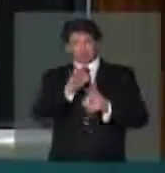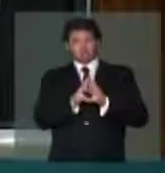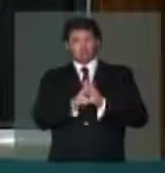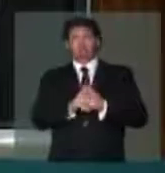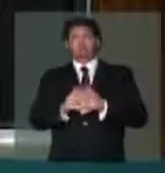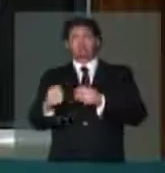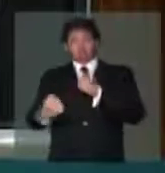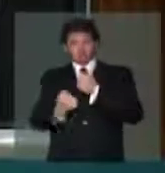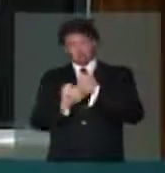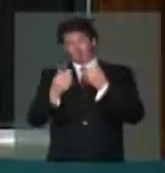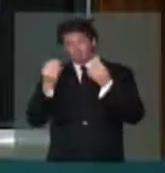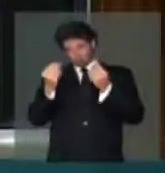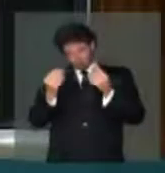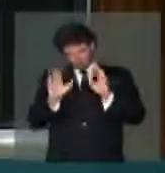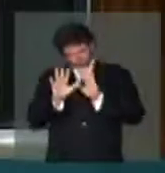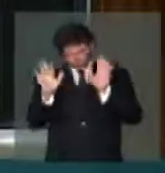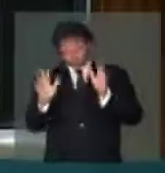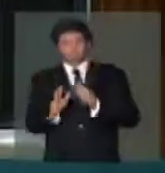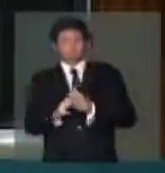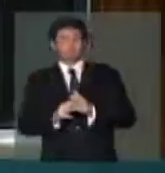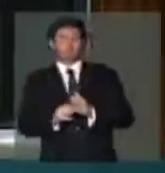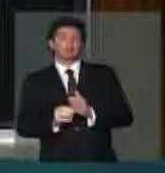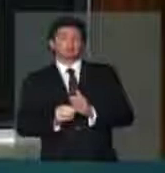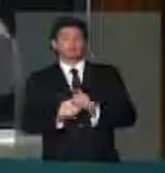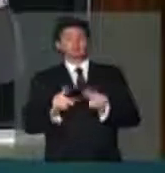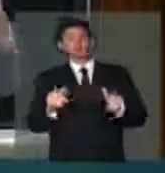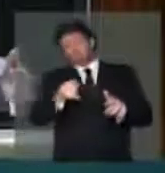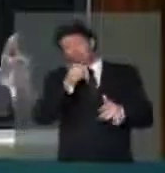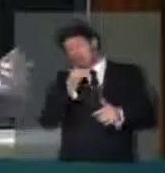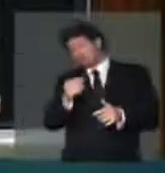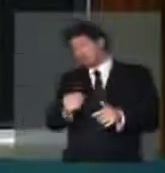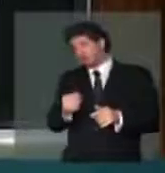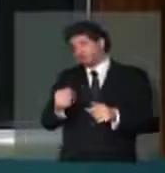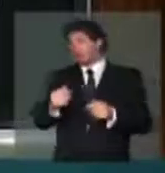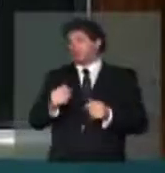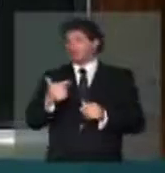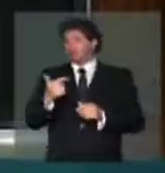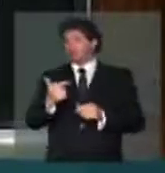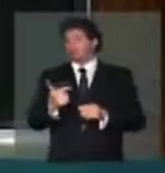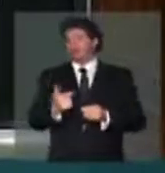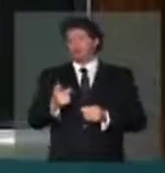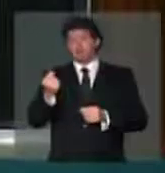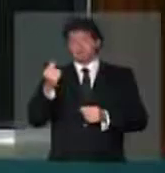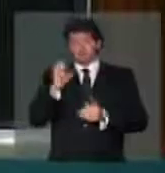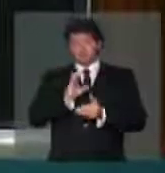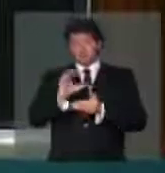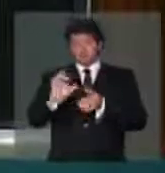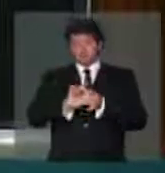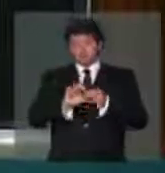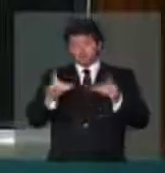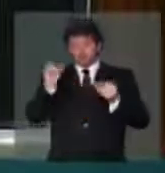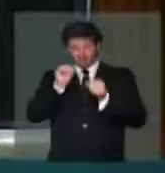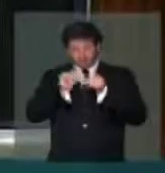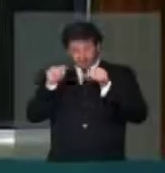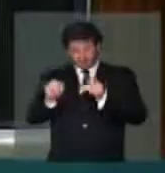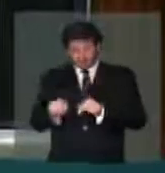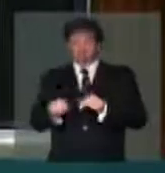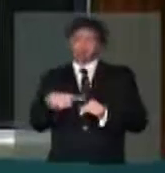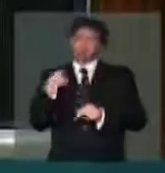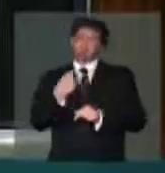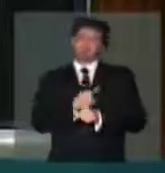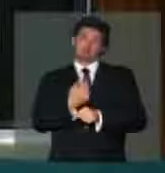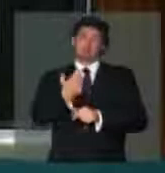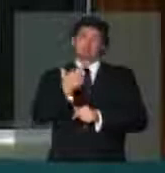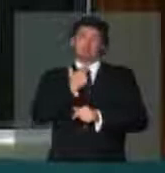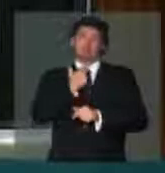dado toda a atenção, mas infelizmente ainda não teve os recursos para fazer isso, a gente